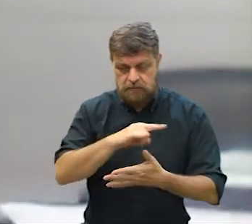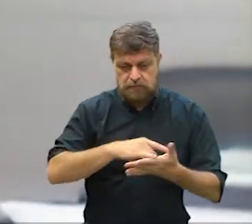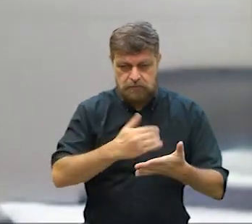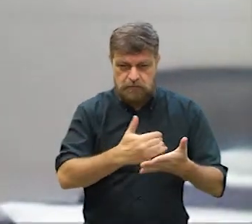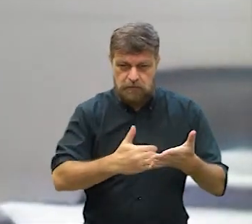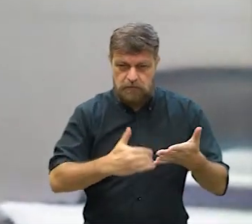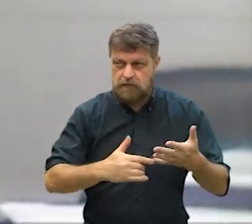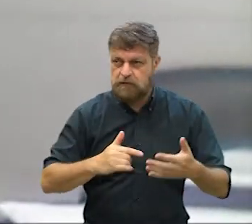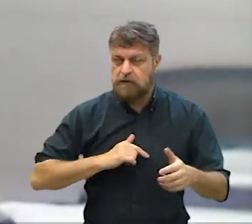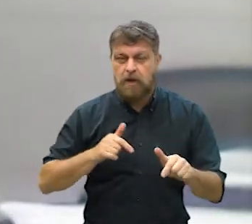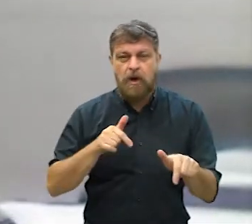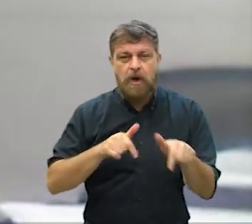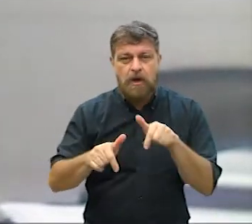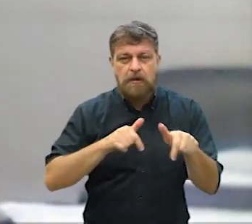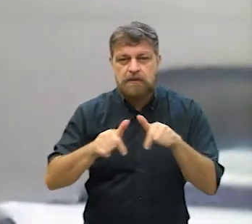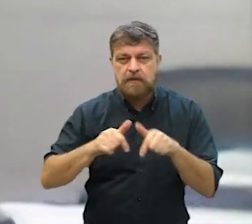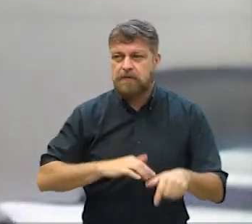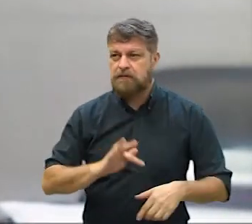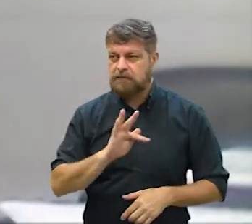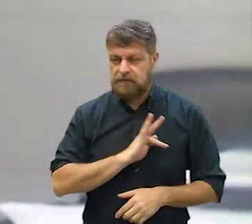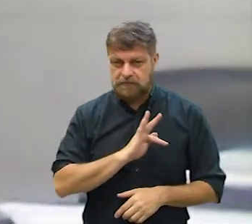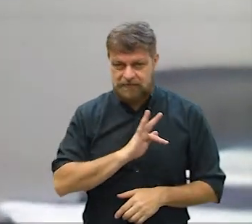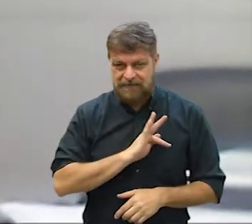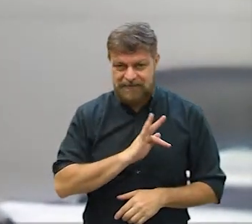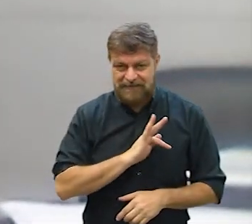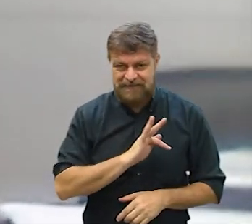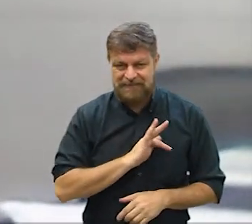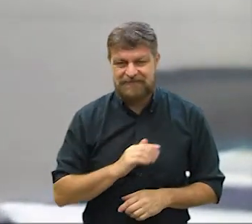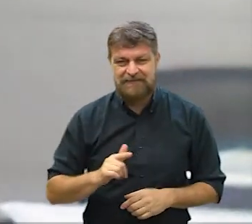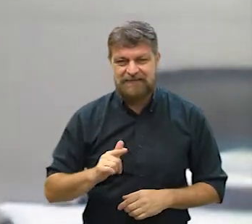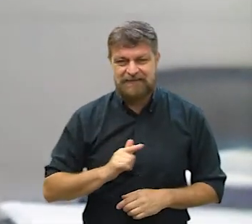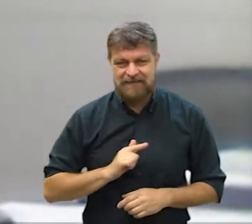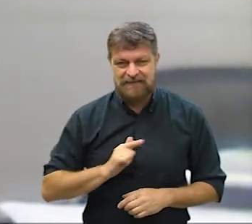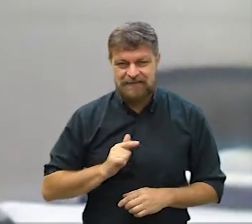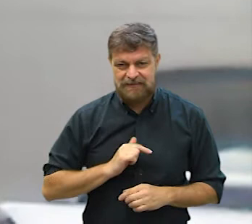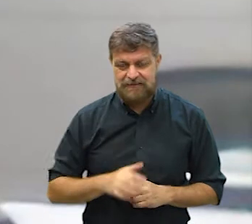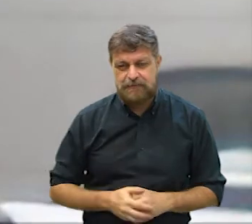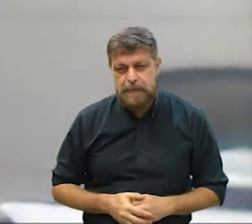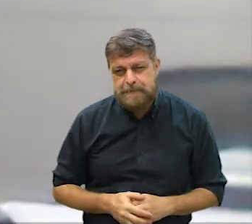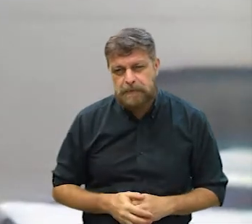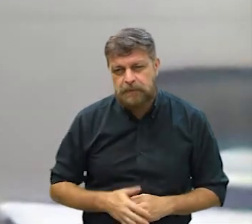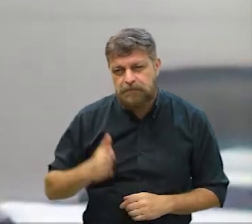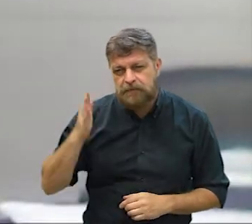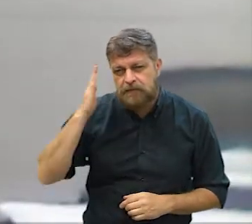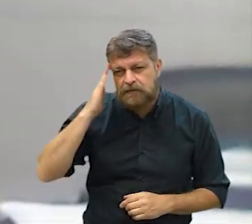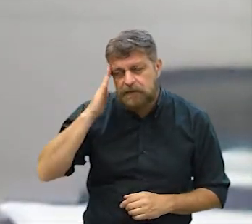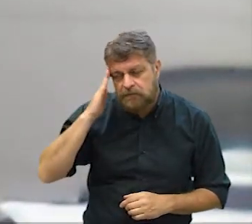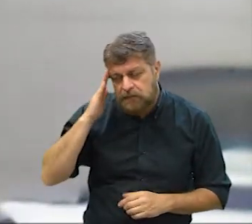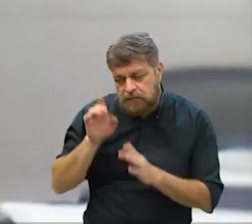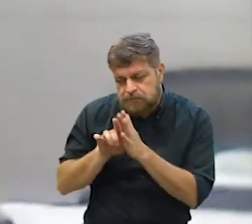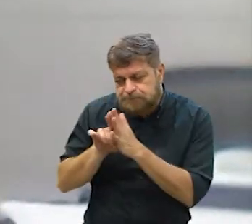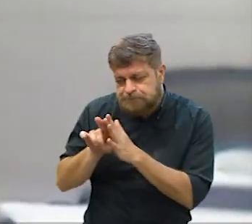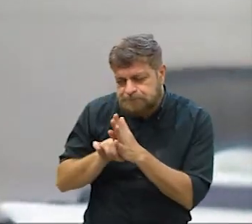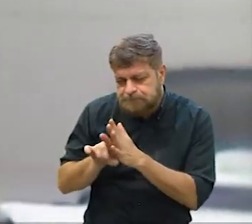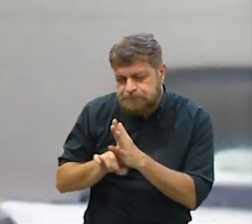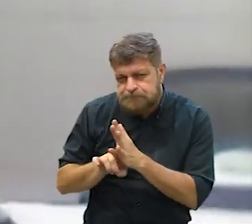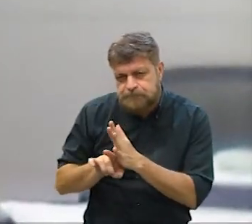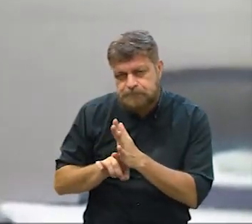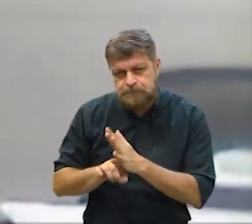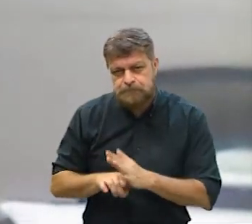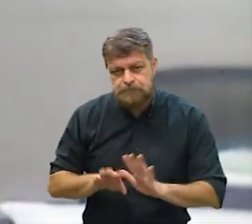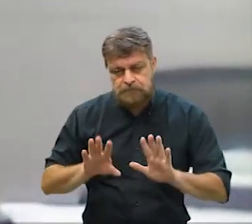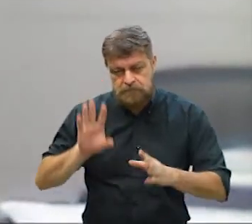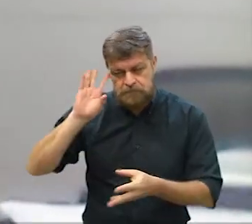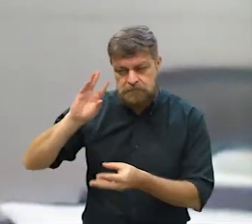existe um trabalho muito técnico, né? O levantamento planialtimétrico, né?